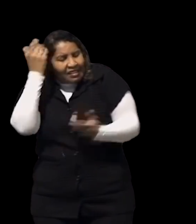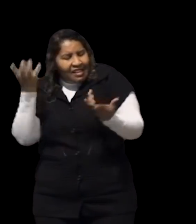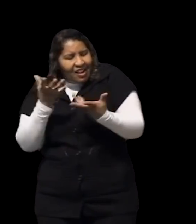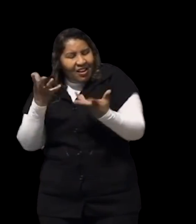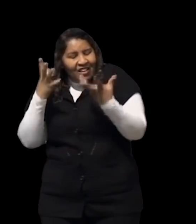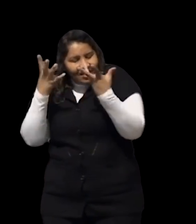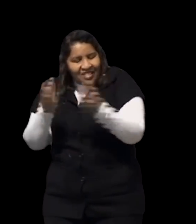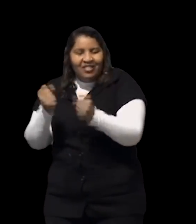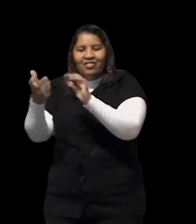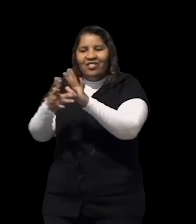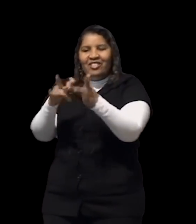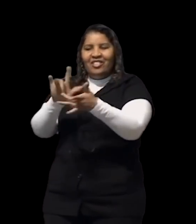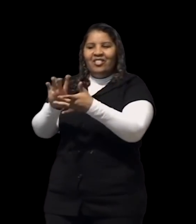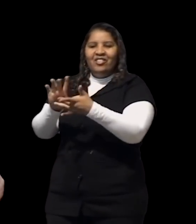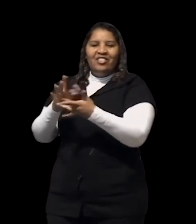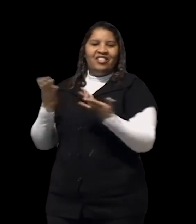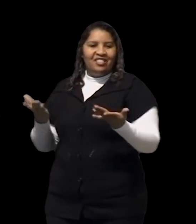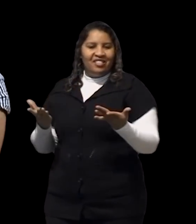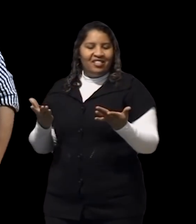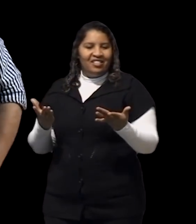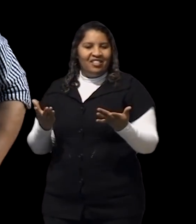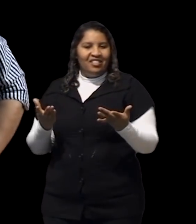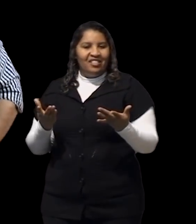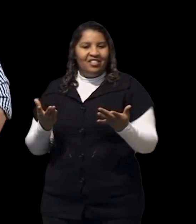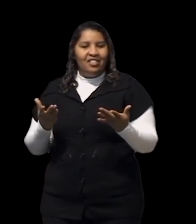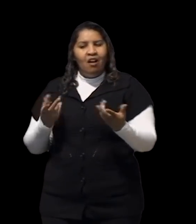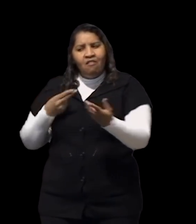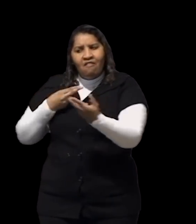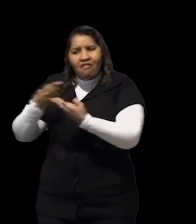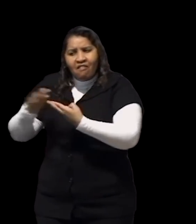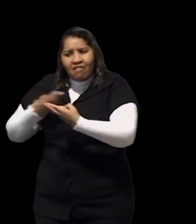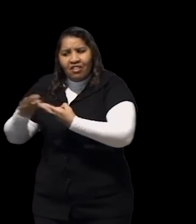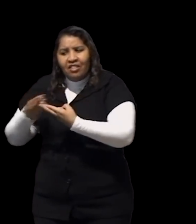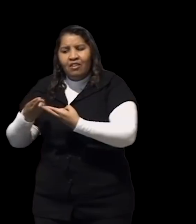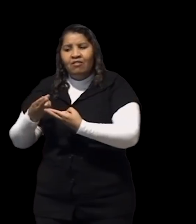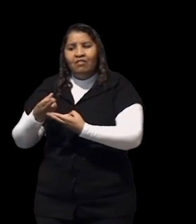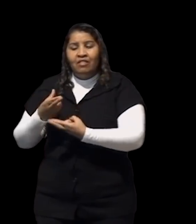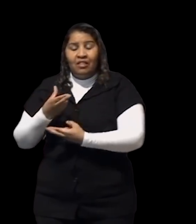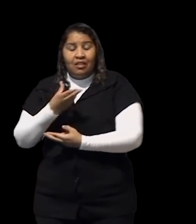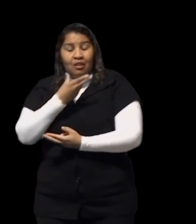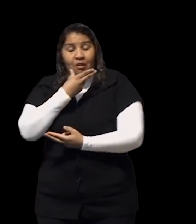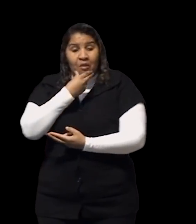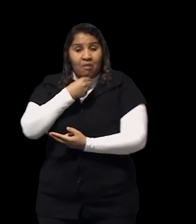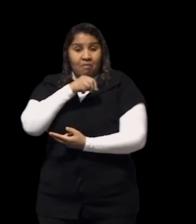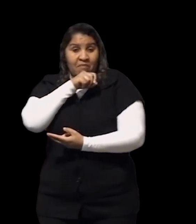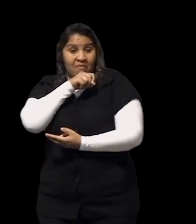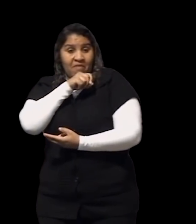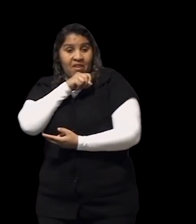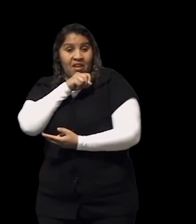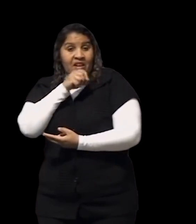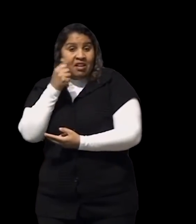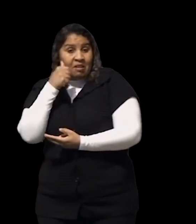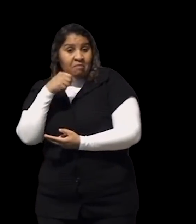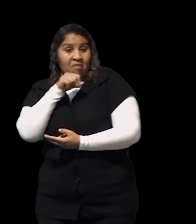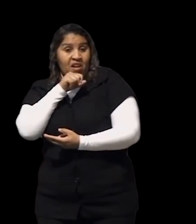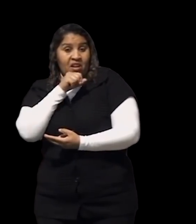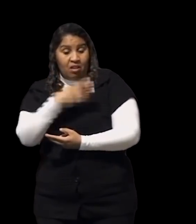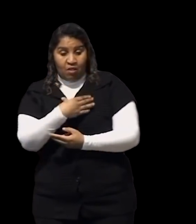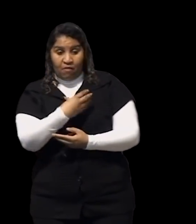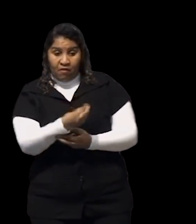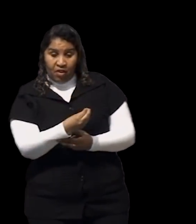relações entre pais e filhos na década de 80 dado villa-lobos e Marcelo